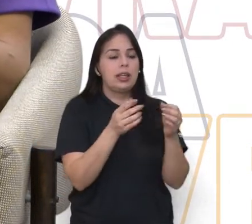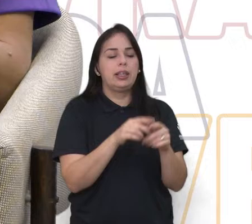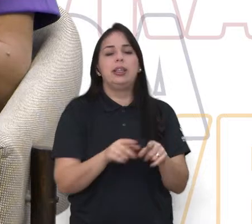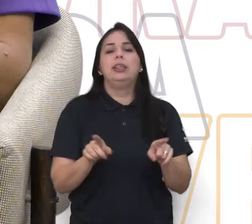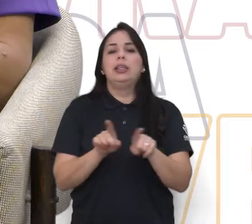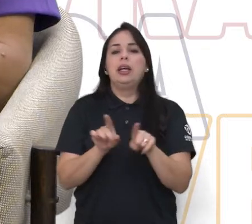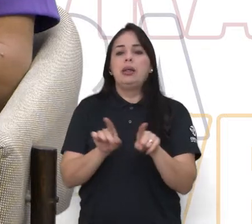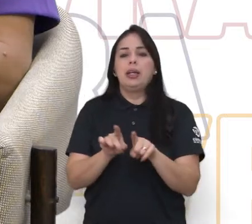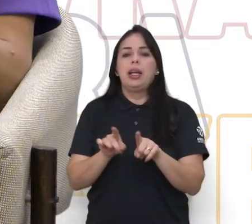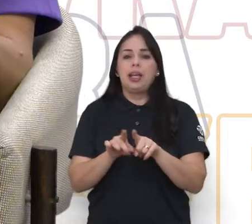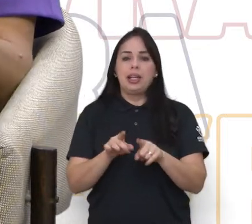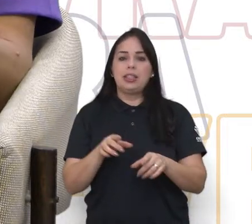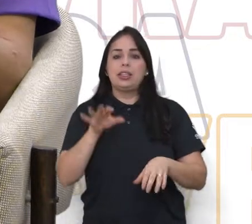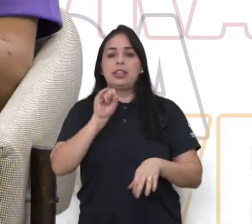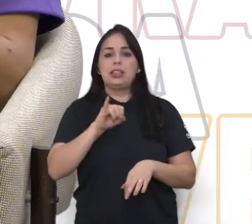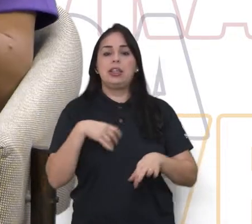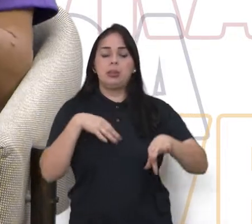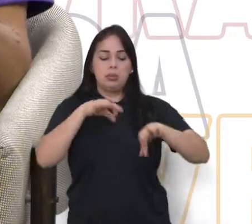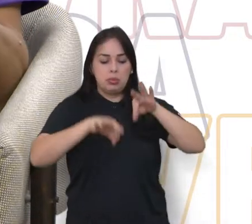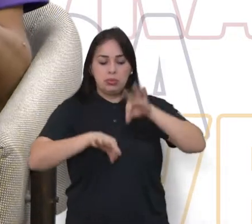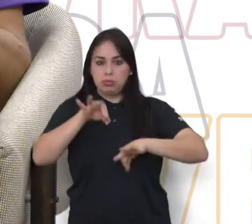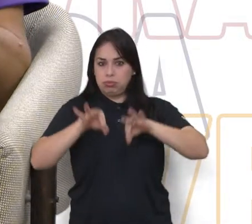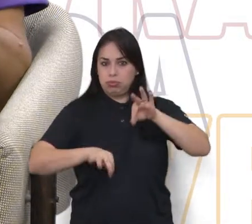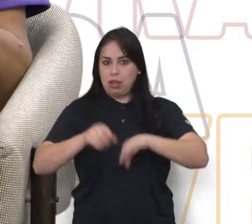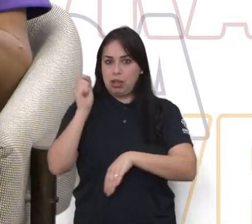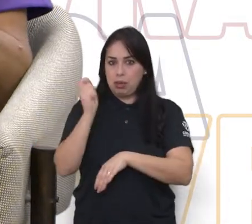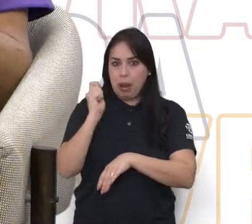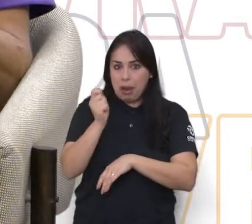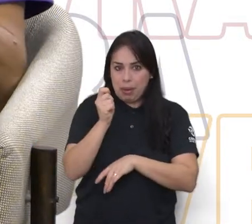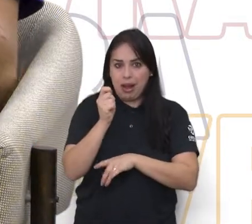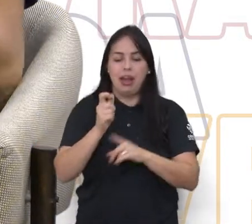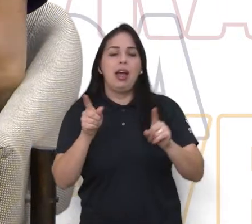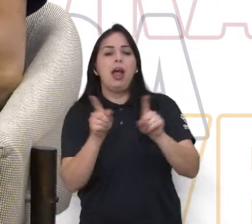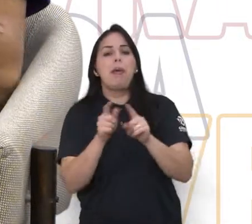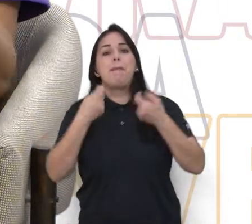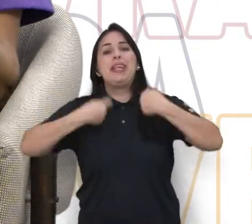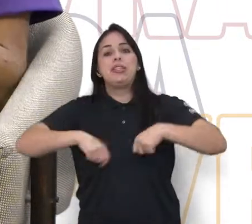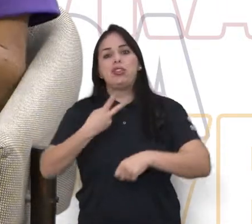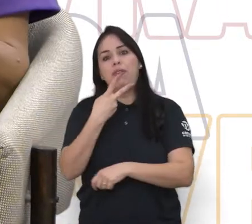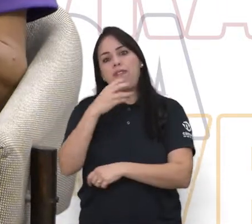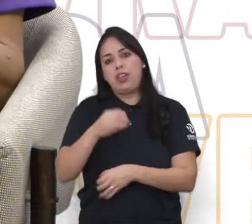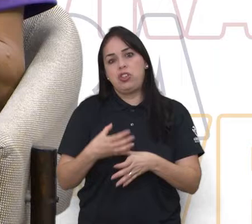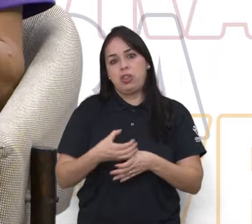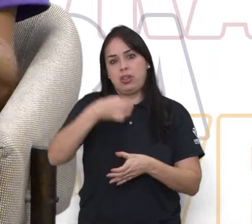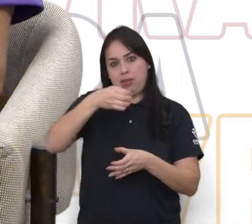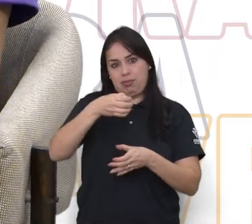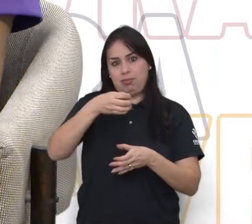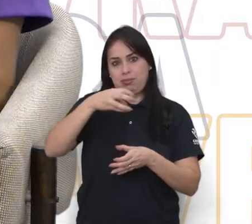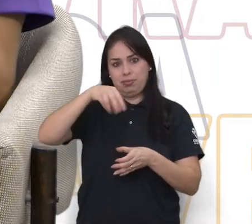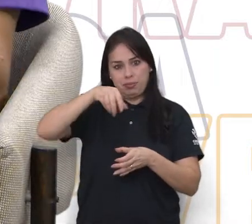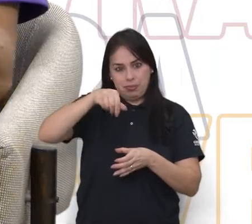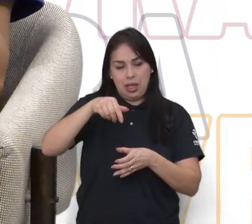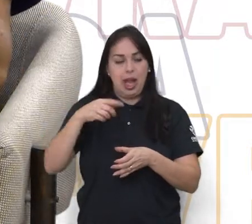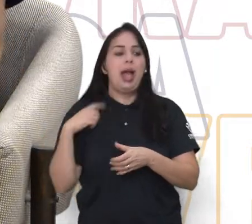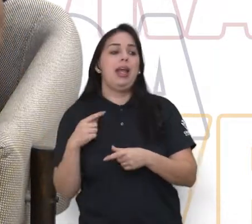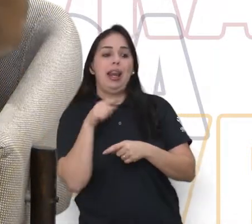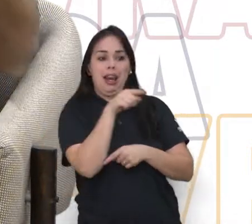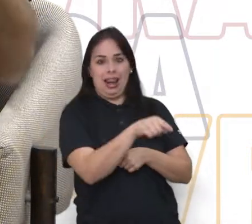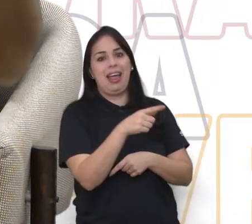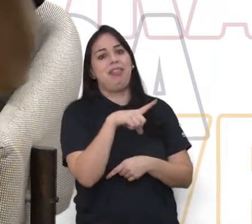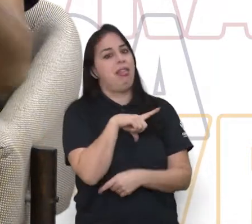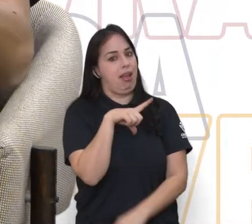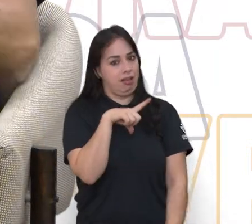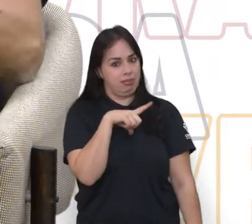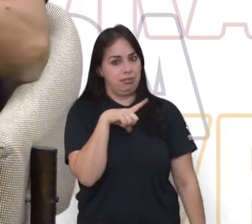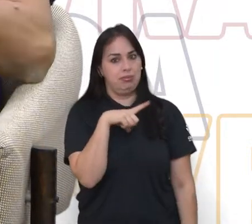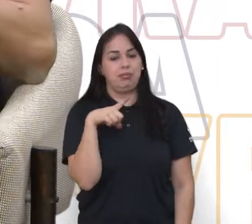oficina de maraca, eu preciso de 20 garrafinhas. Aí quando que eu vou conseguir 20 garrafinhas? Eu vou ter que ir nesse lugar que lá ele tem bastante,